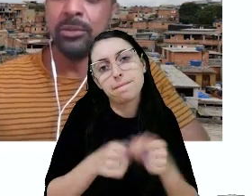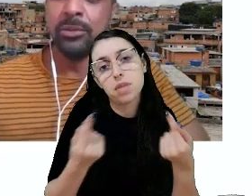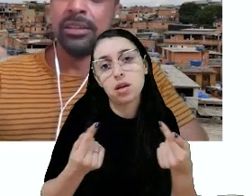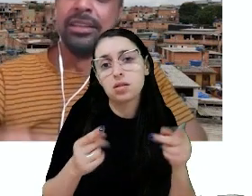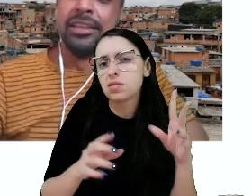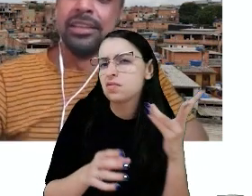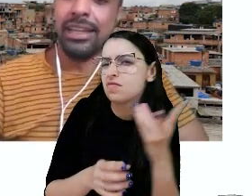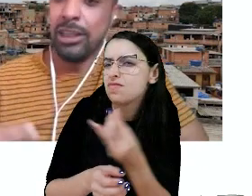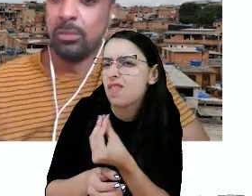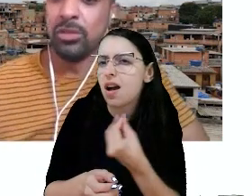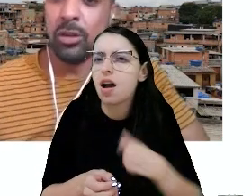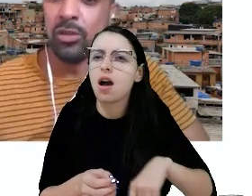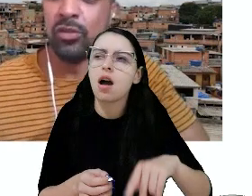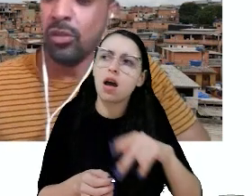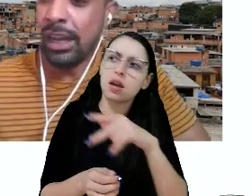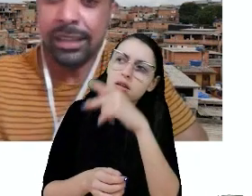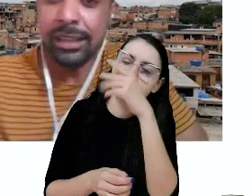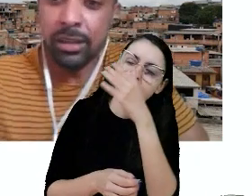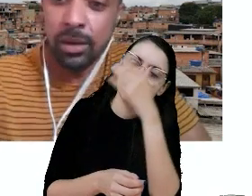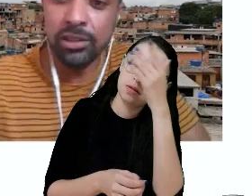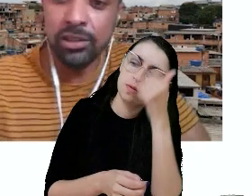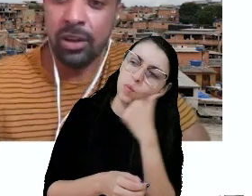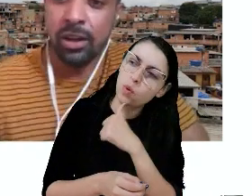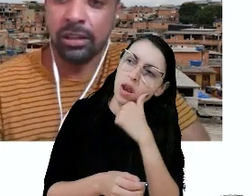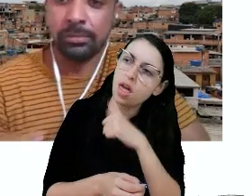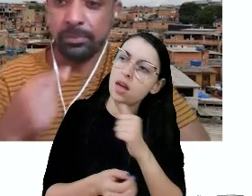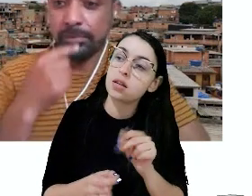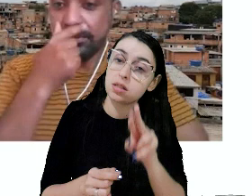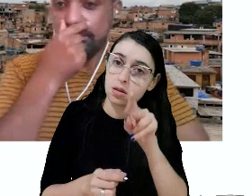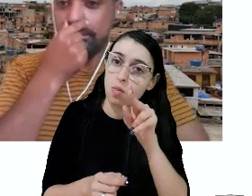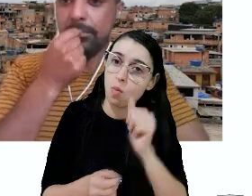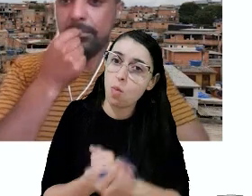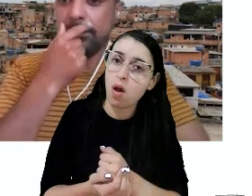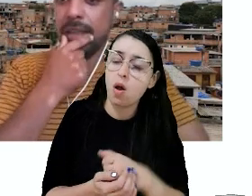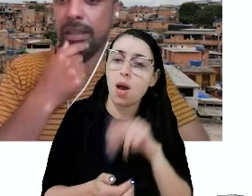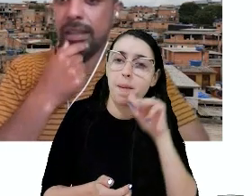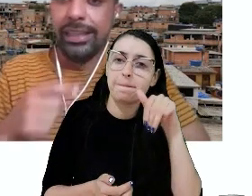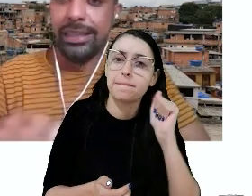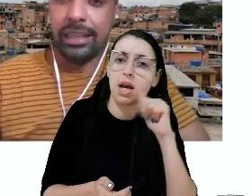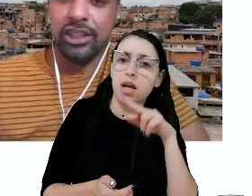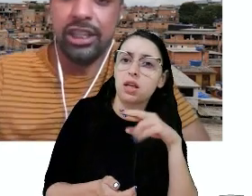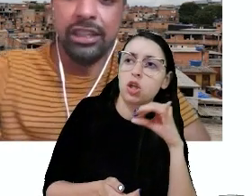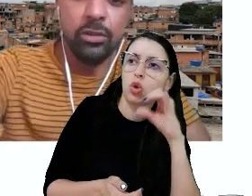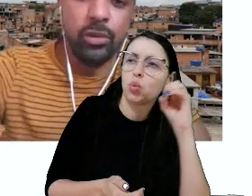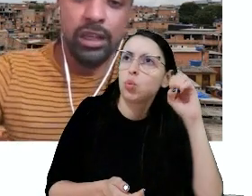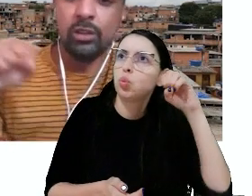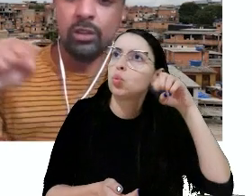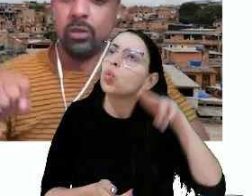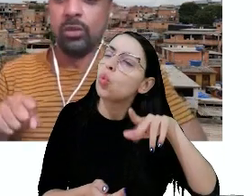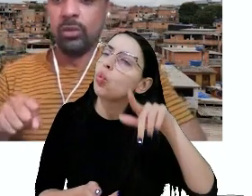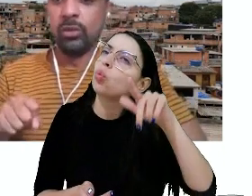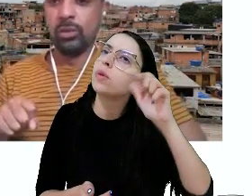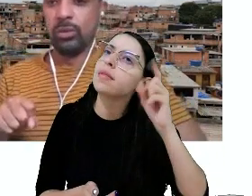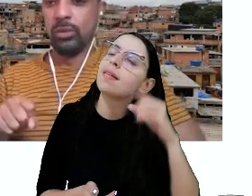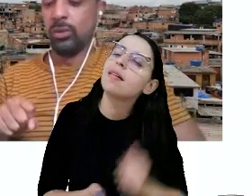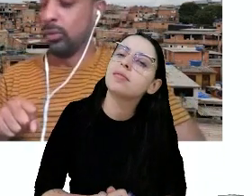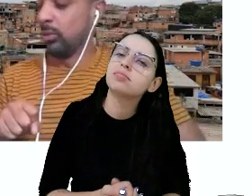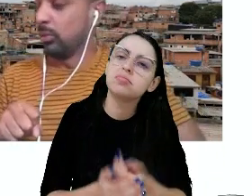dona Marilda que está indo buscar o seu filho lá dentro da boca de droga, que está tirando ele